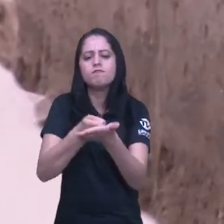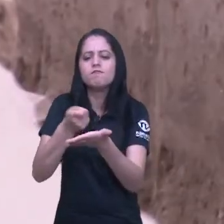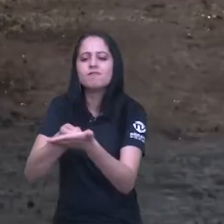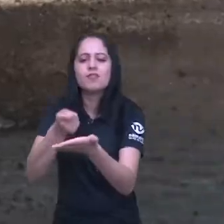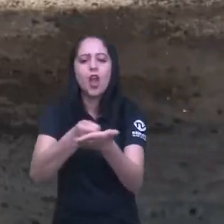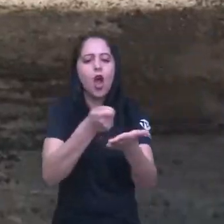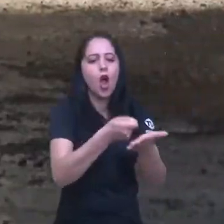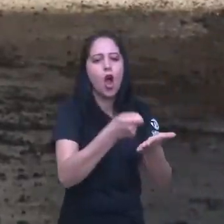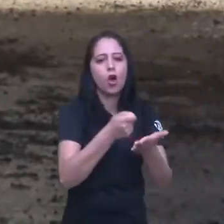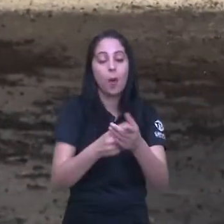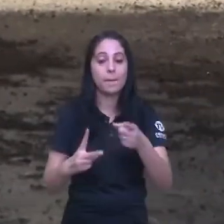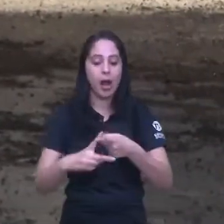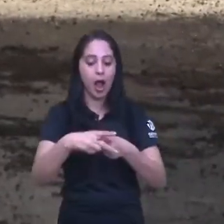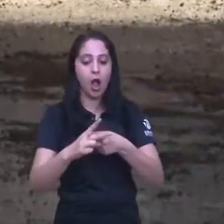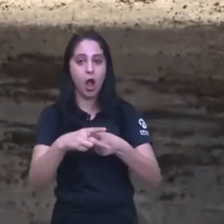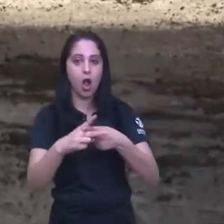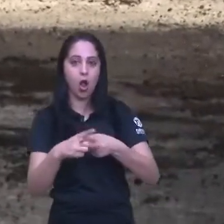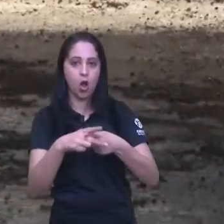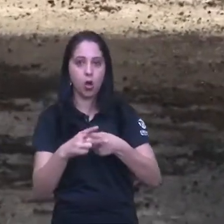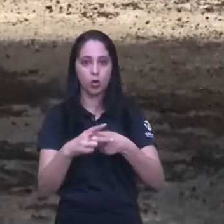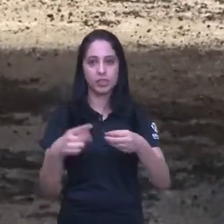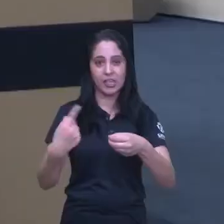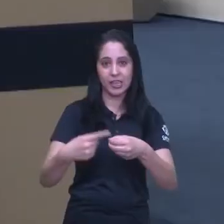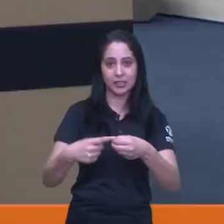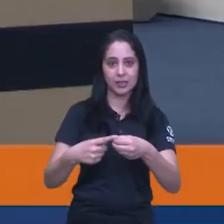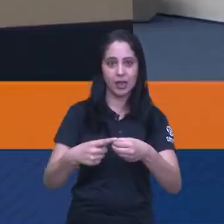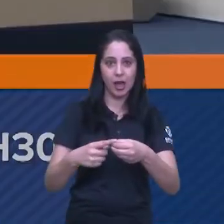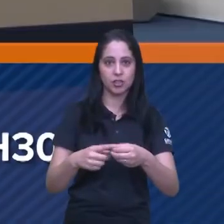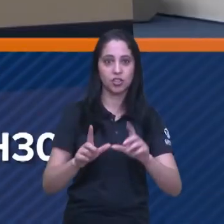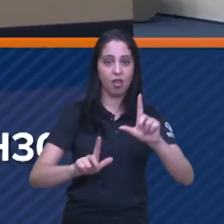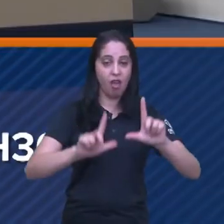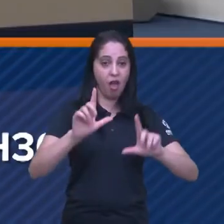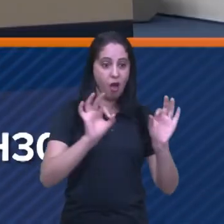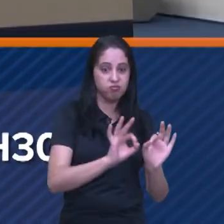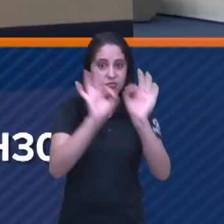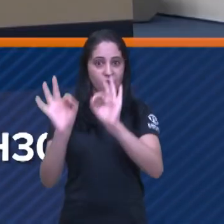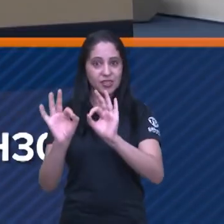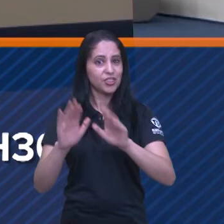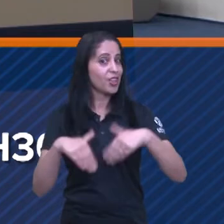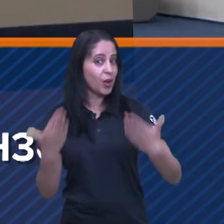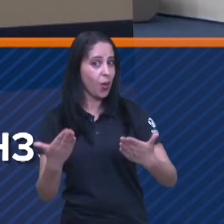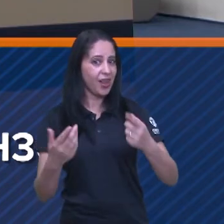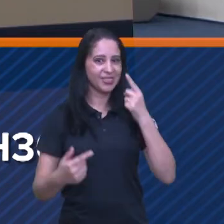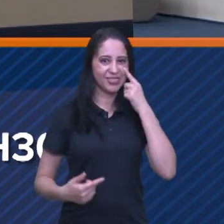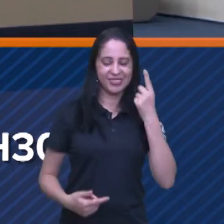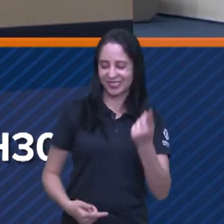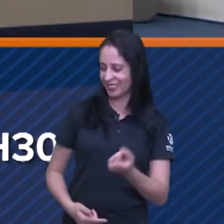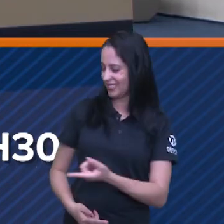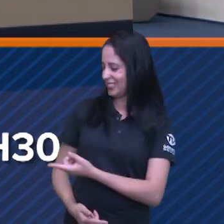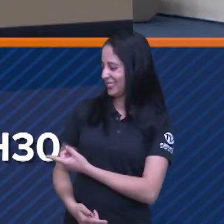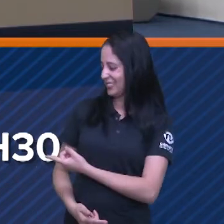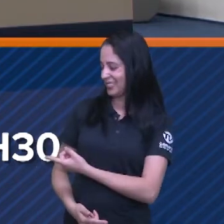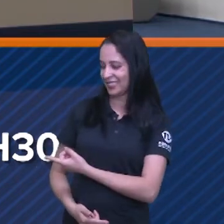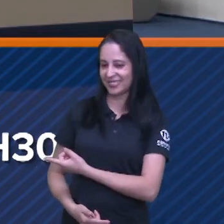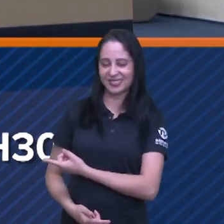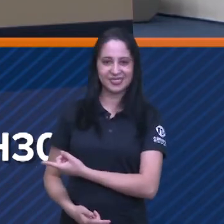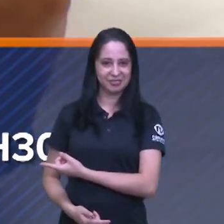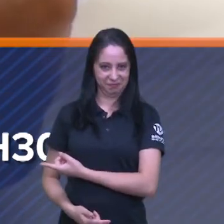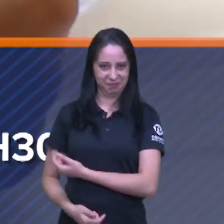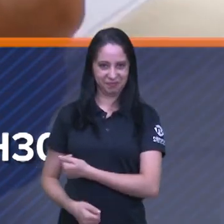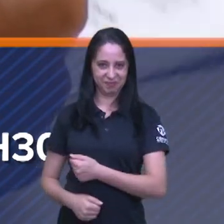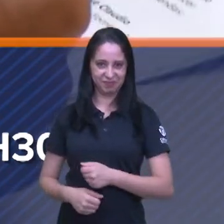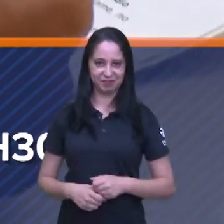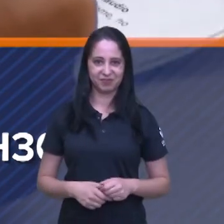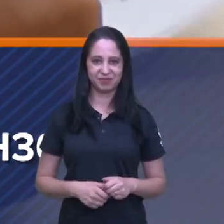cobrança de melhorias e atendimento das demandas da população o público pode conferir o programa sempre às segundas às duas